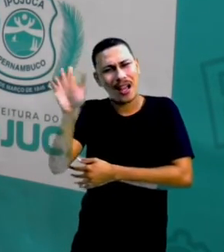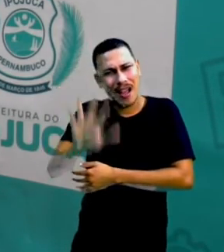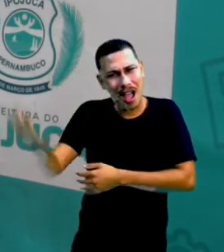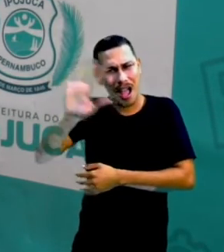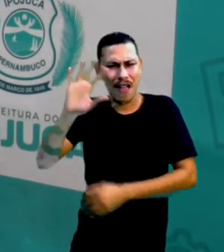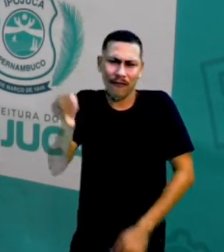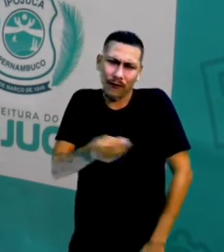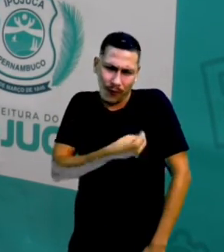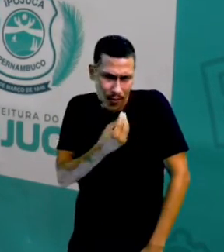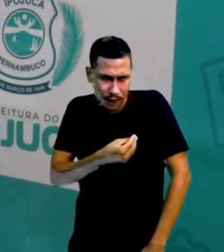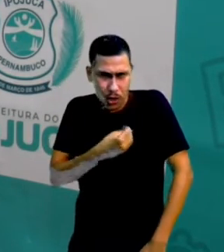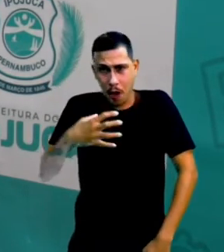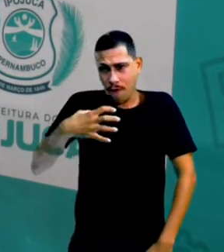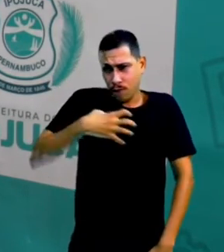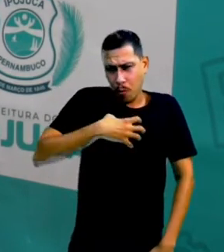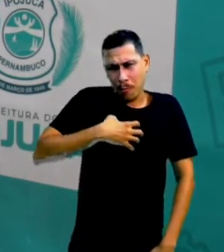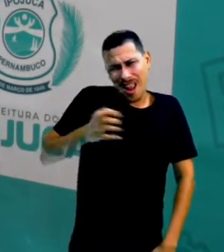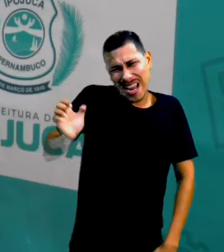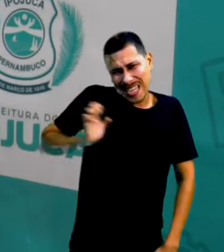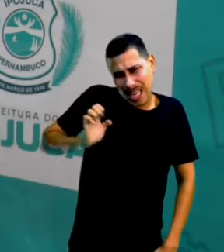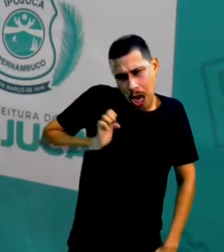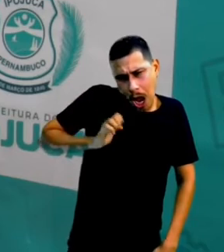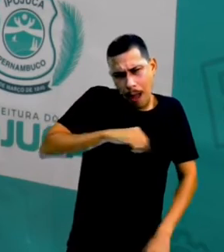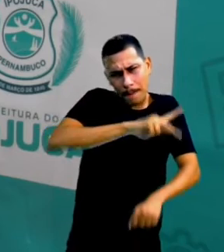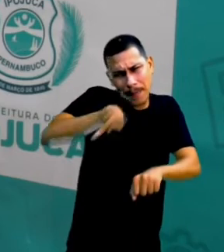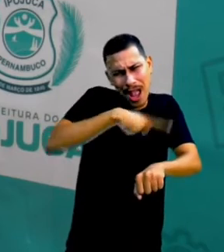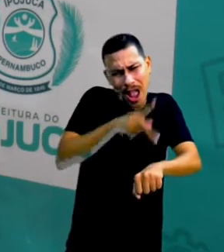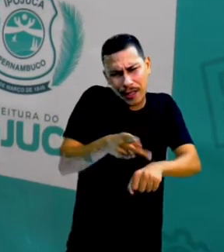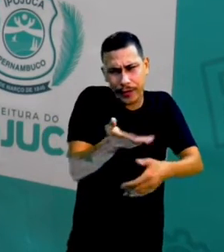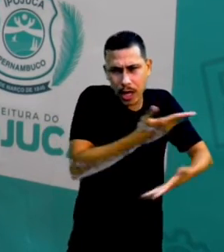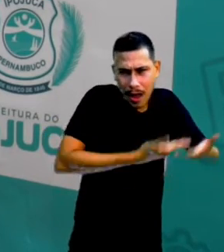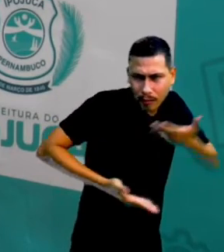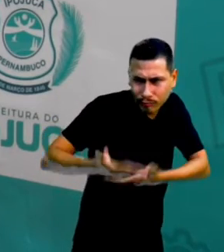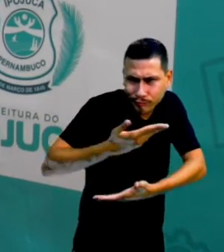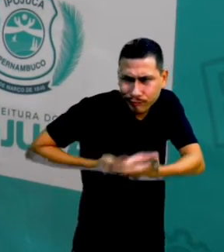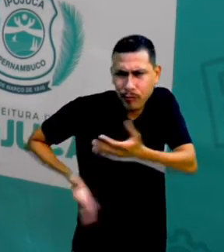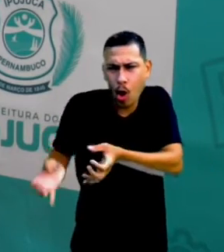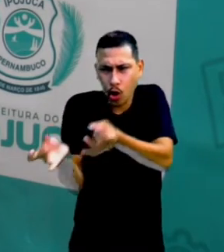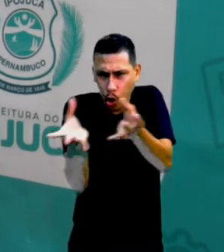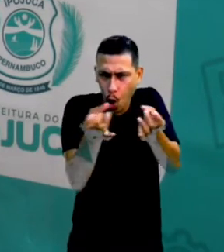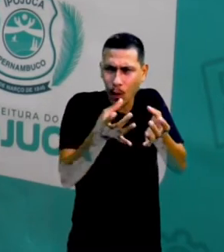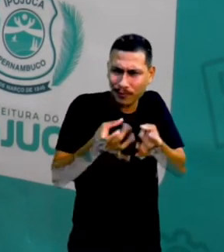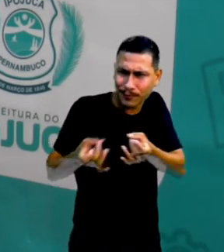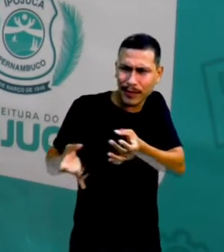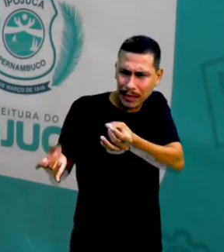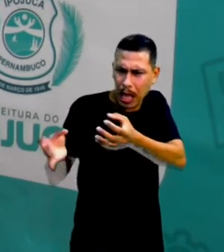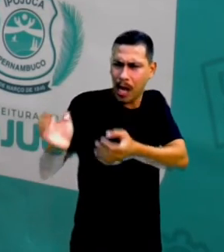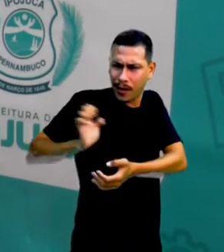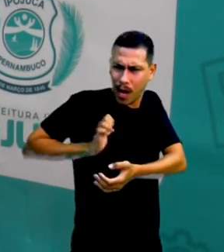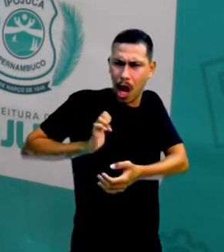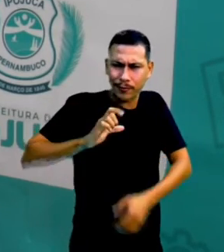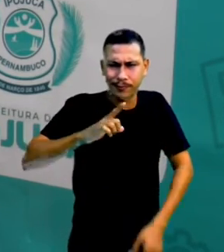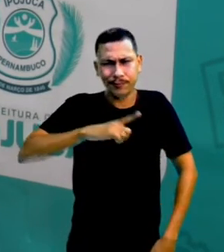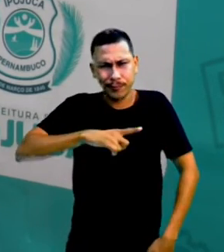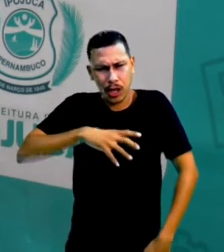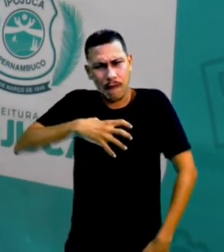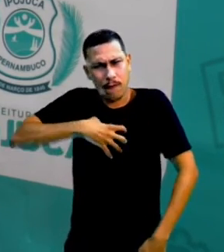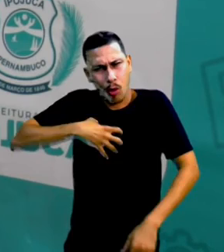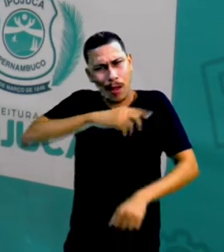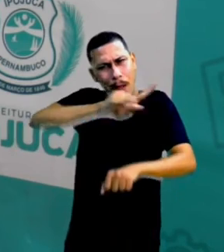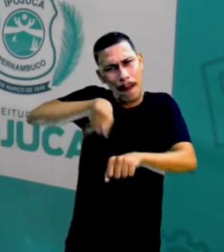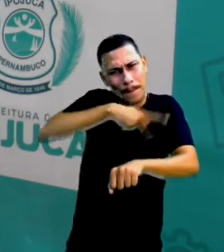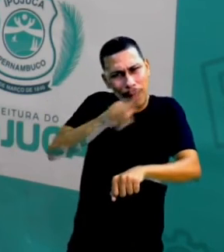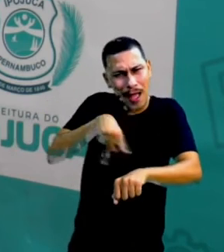lá diversos outros países, e sim, eles tinham condições dentro dos países